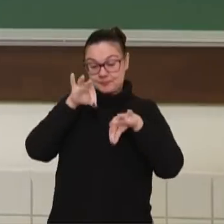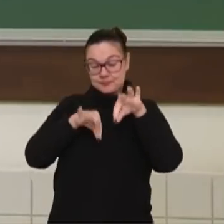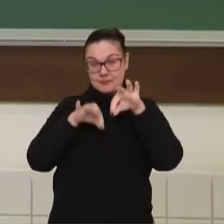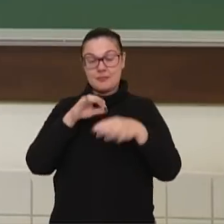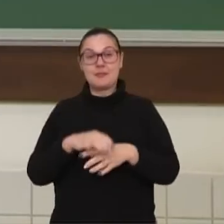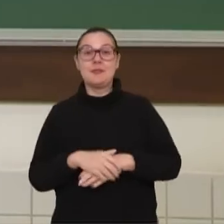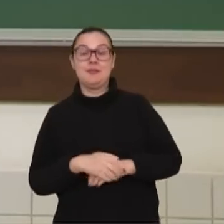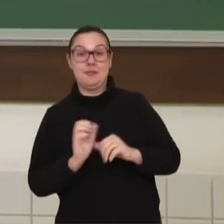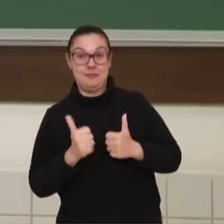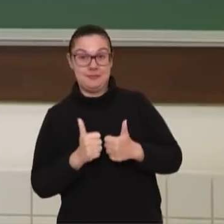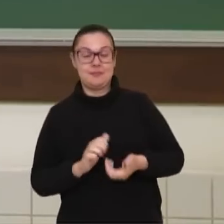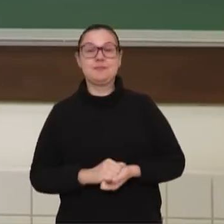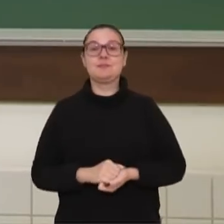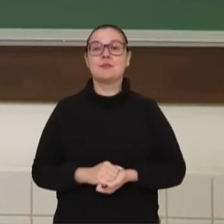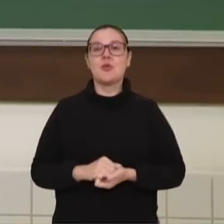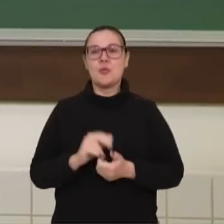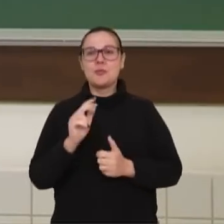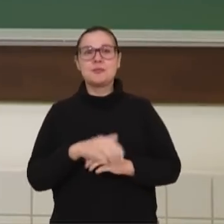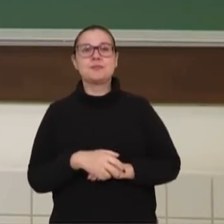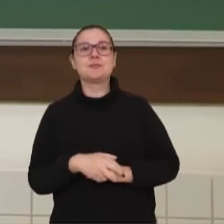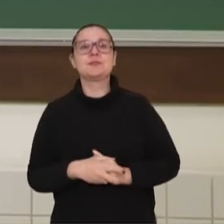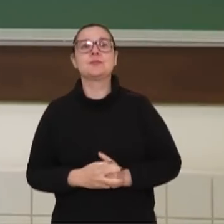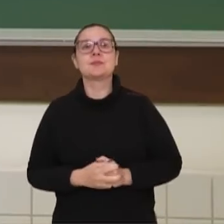do teatro.